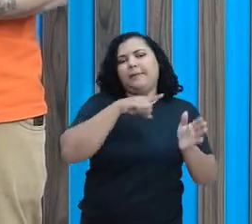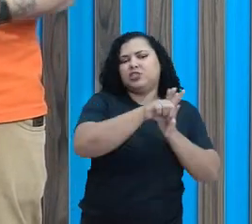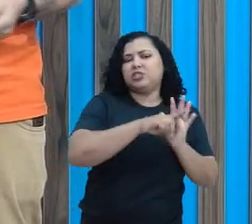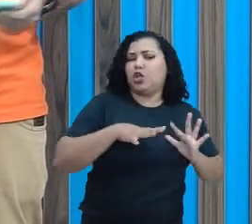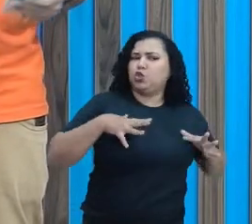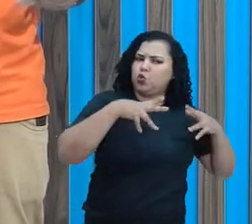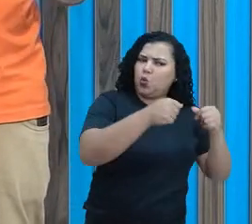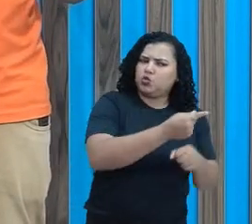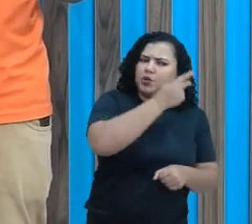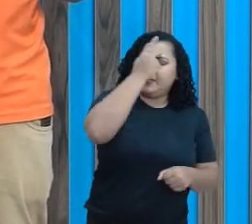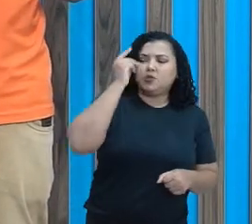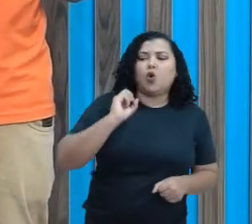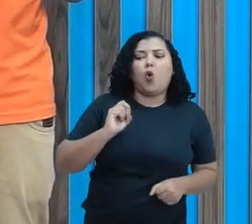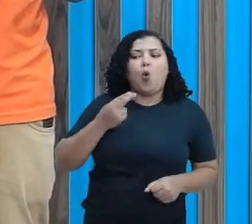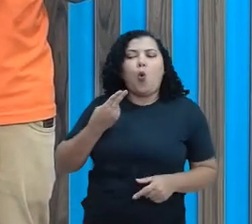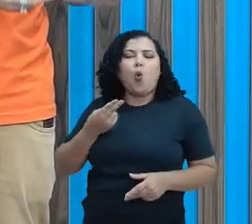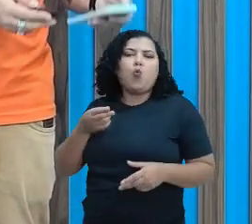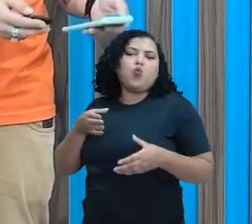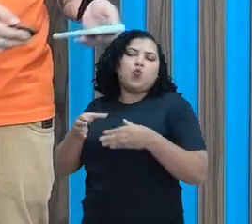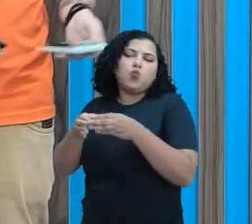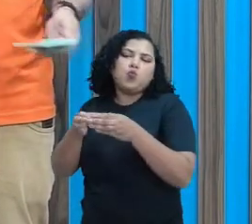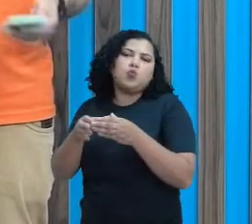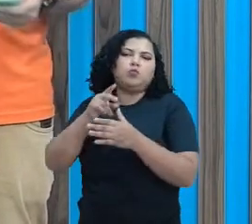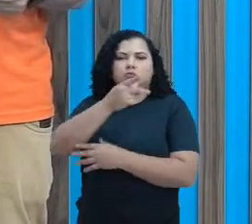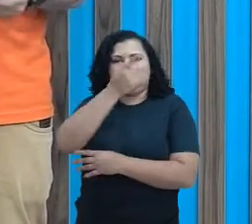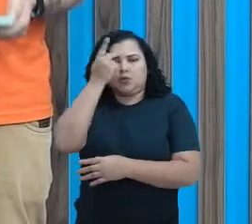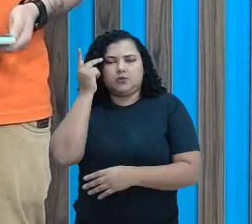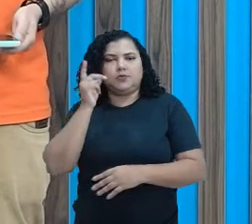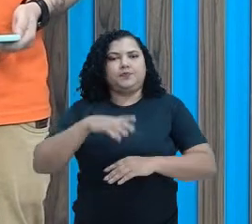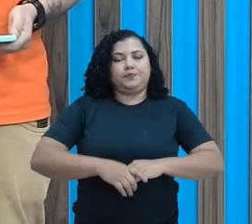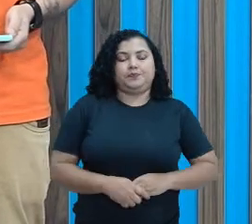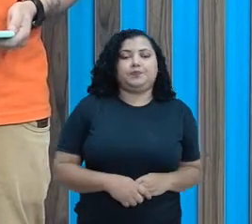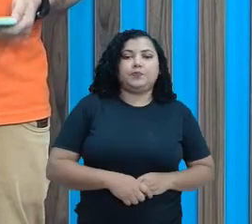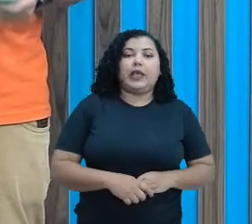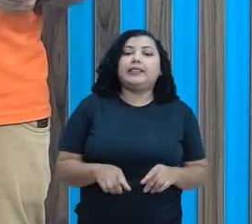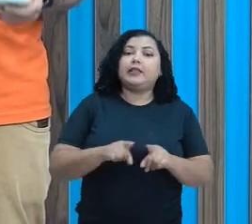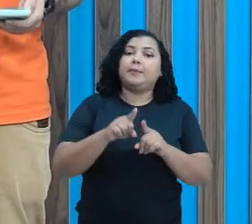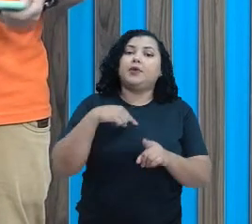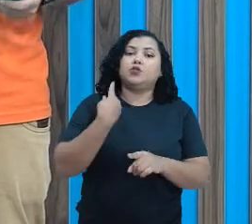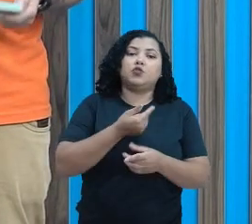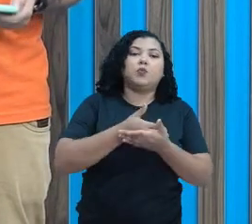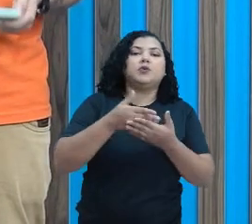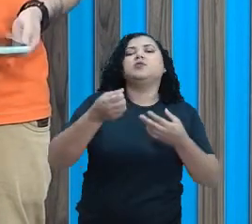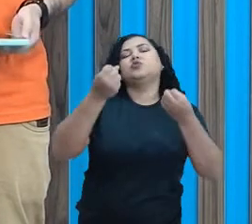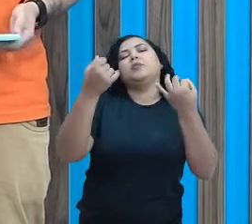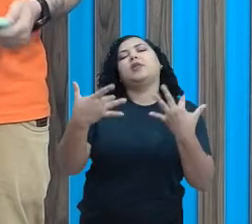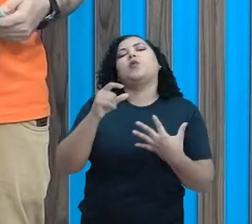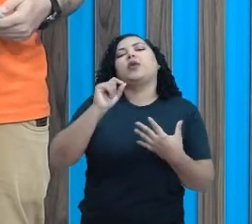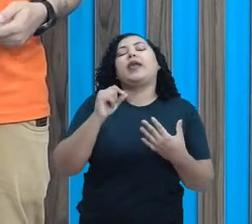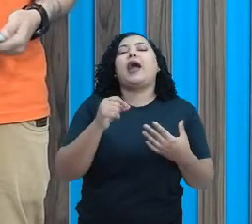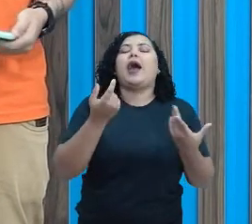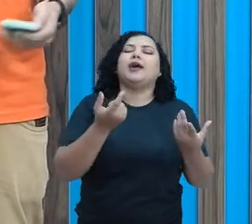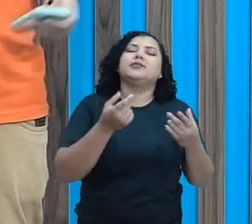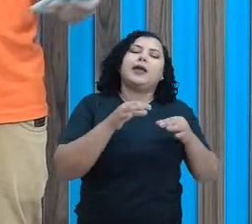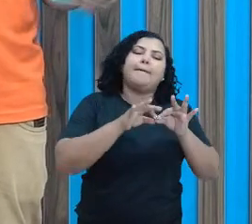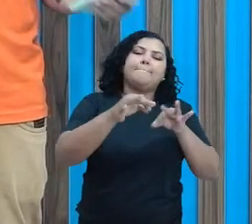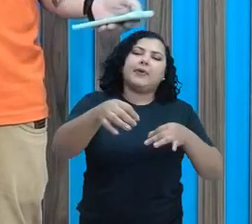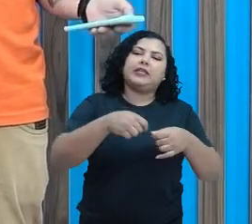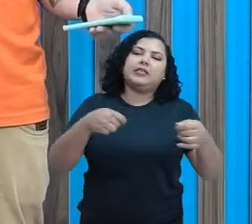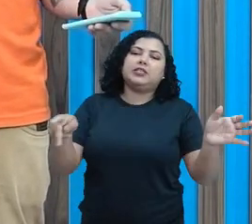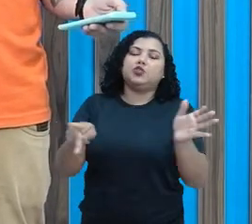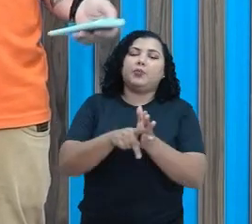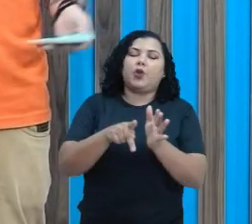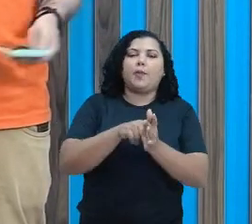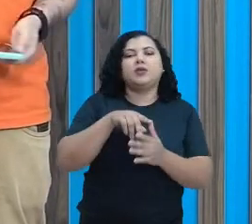as pessoas, se você vai pesquisar apenas uma parte. E depois a gente começou a falar das medidas estatísticas, né? E a gente viu que existem 2 grupos